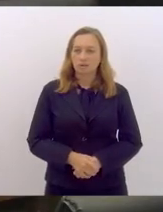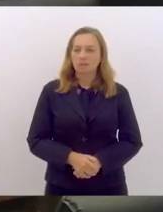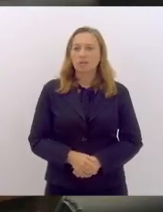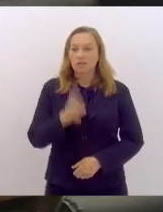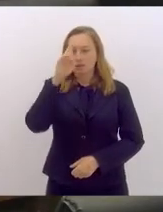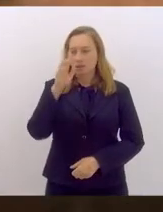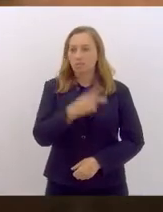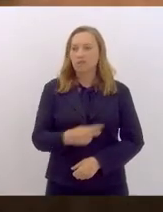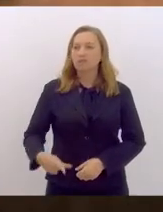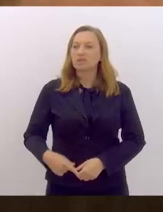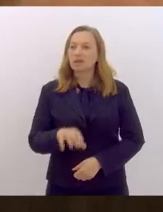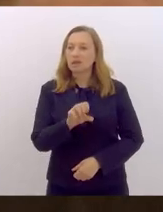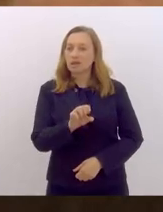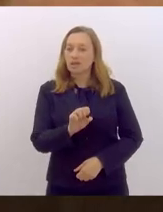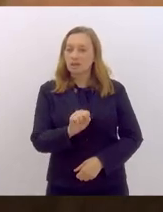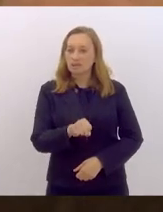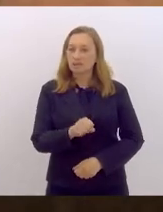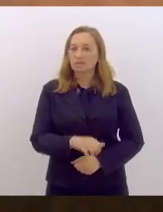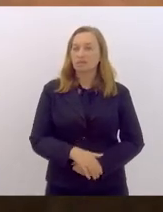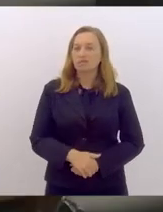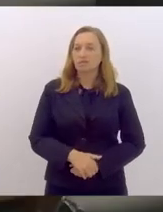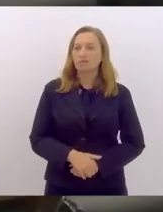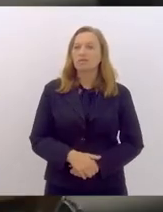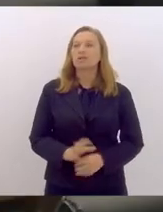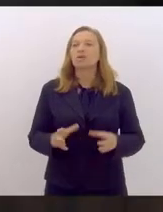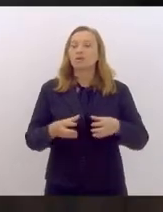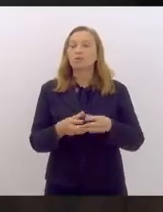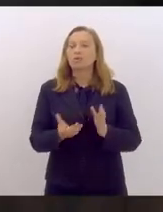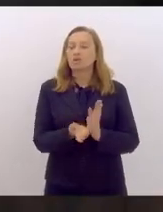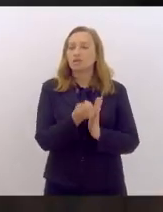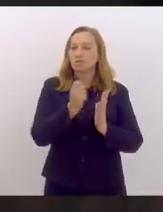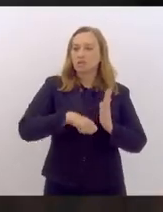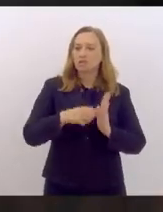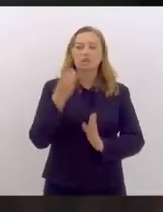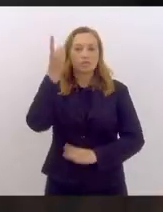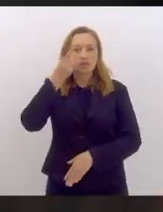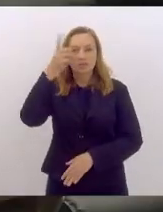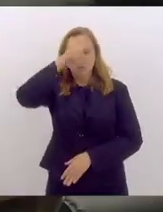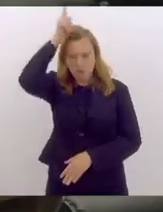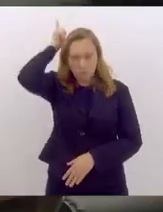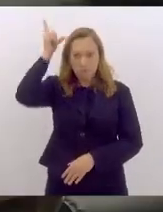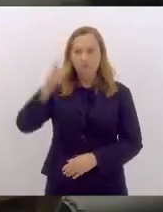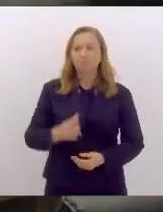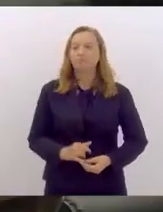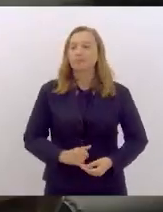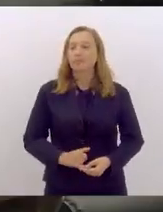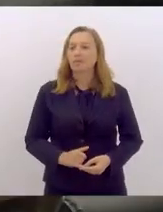Senhor presidente, favorável no mérito, tá? Pela Comissão de Tributação, deputado Luiz Paulo.